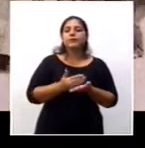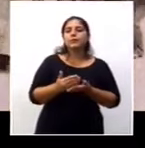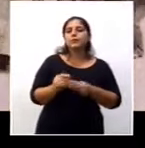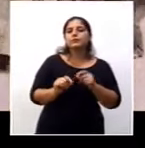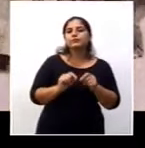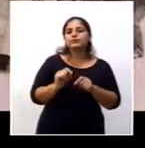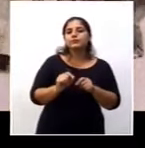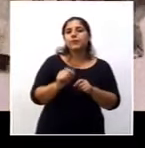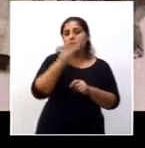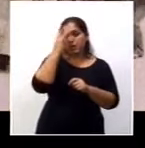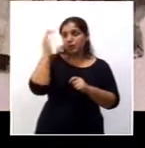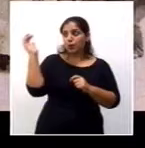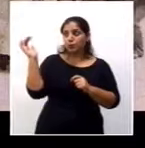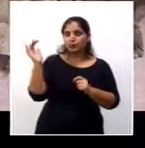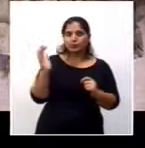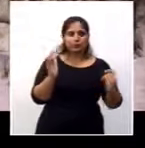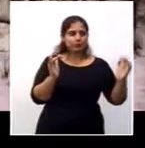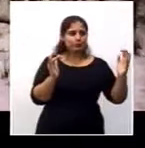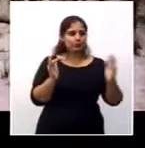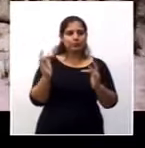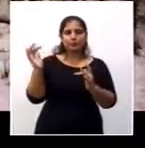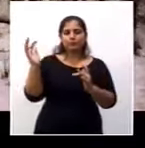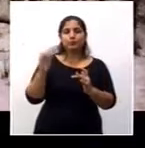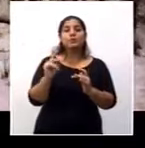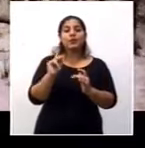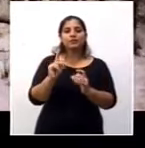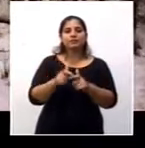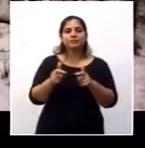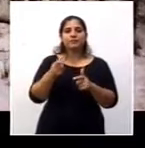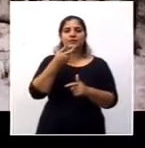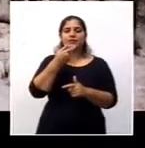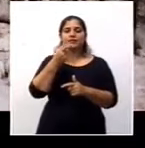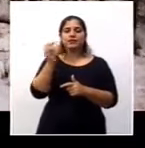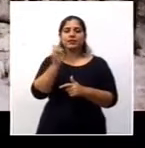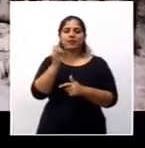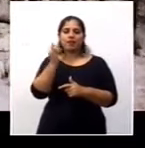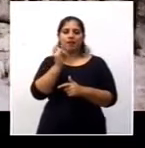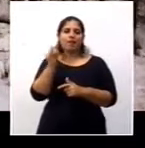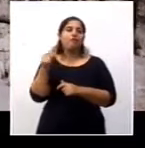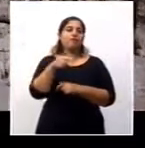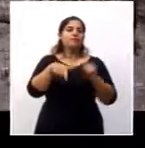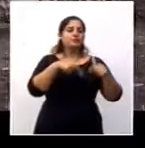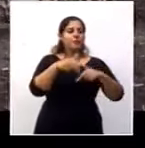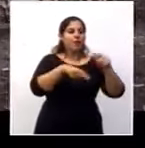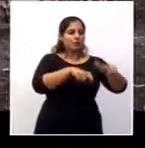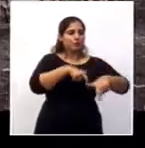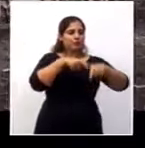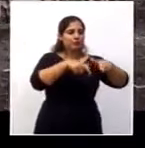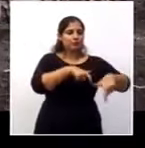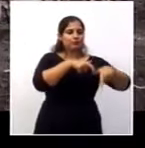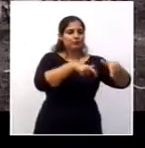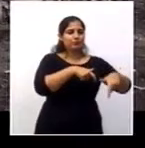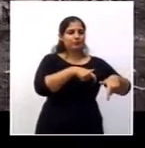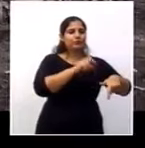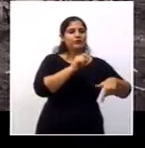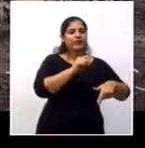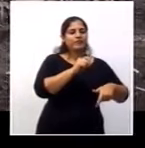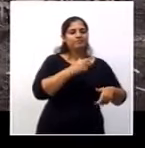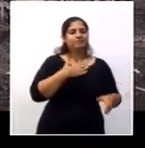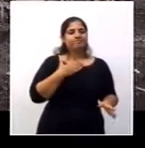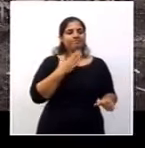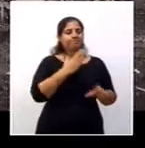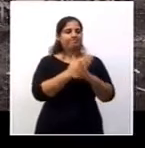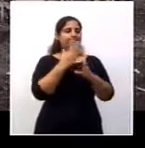Inicialmente, os que chegam em maior número são os italianos, que vão para as lavouras de café, mas logo se desiludem com